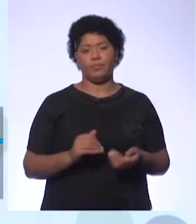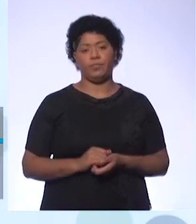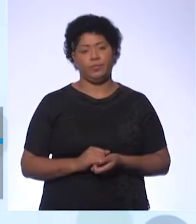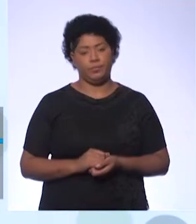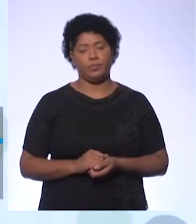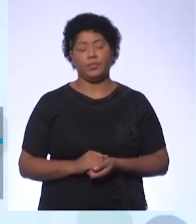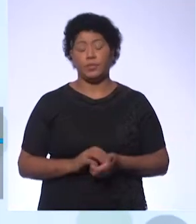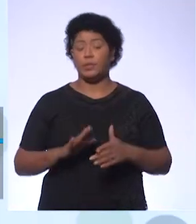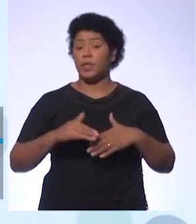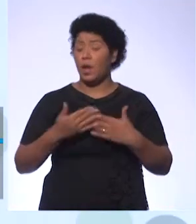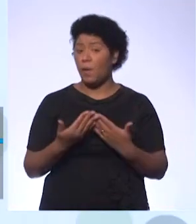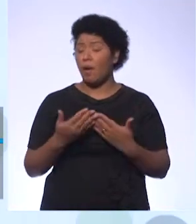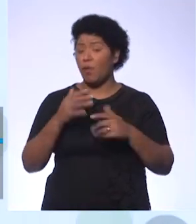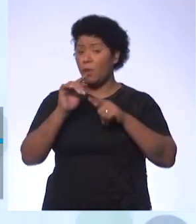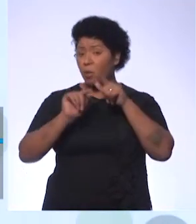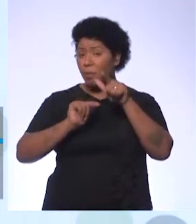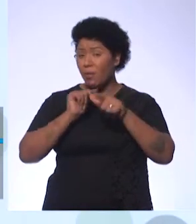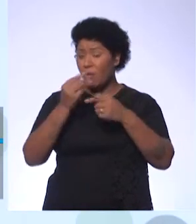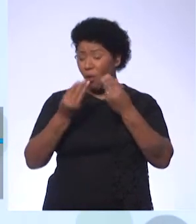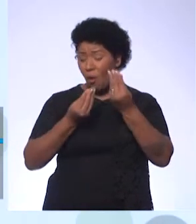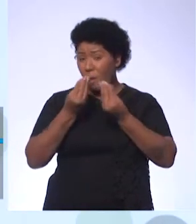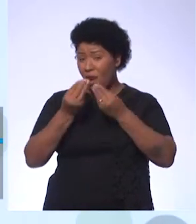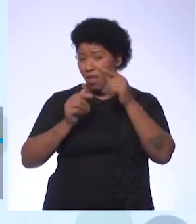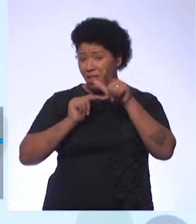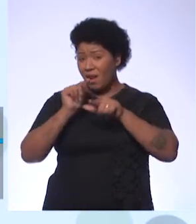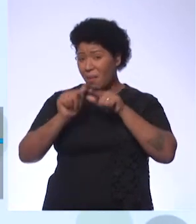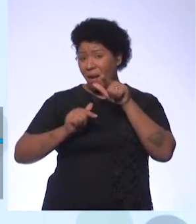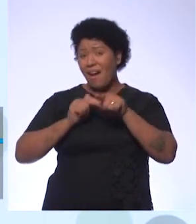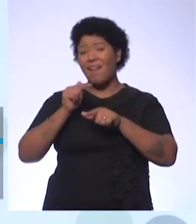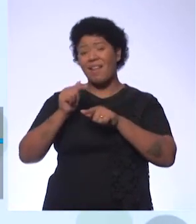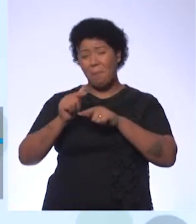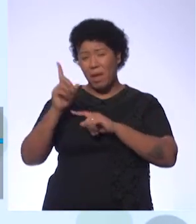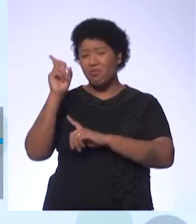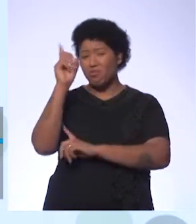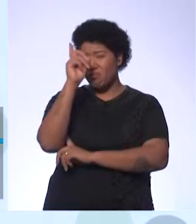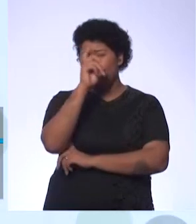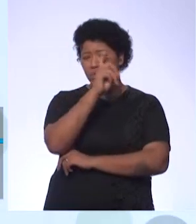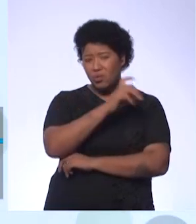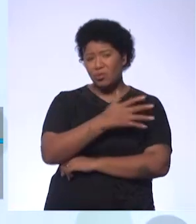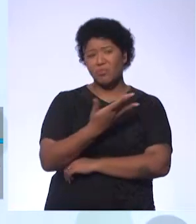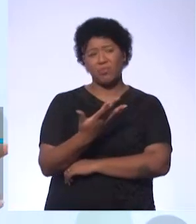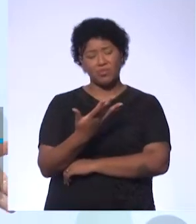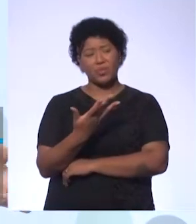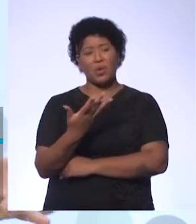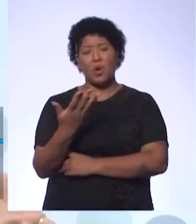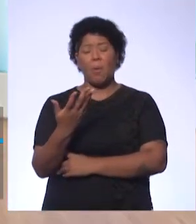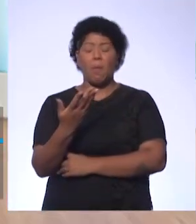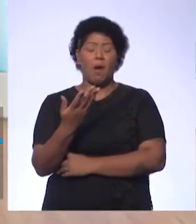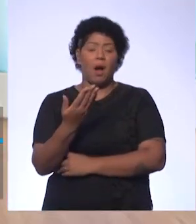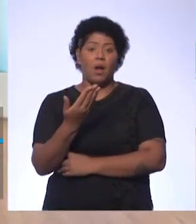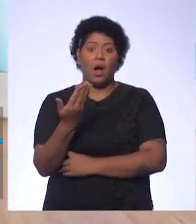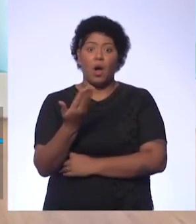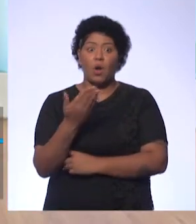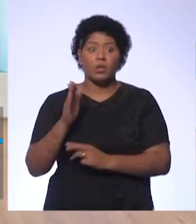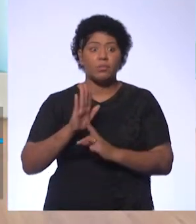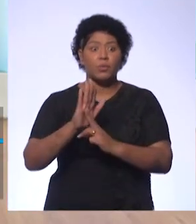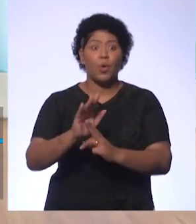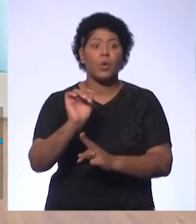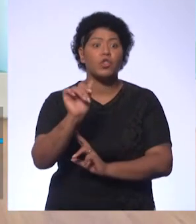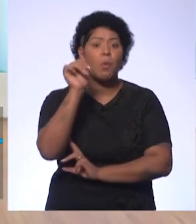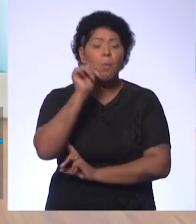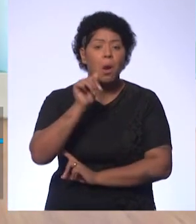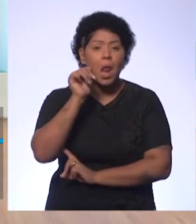trabalho a qual ele se submete são as mais precárias possíveis. Inclusive, nós estamos falando aí de mulheres grávidas trabalhando dentro